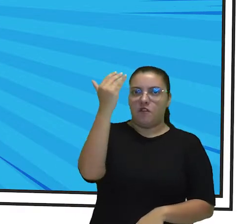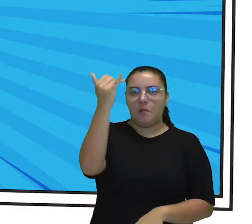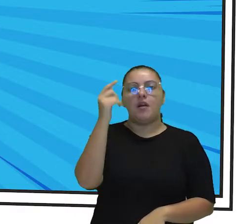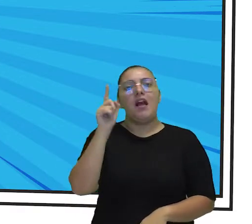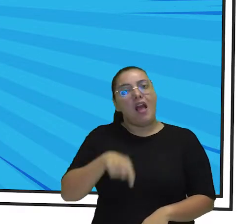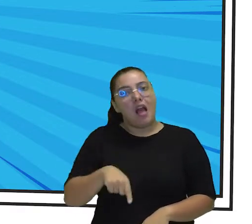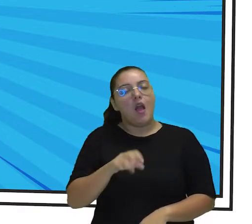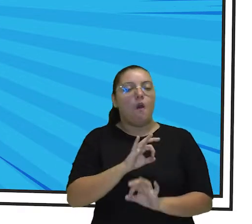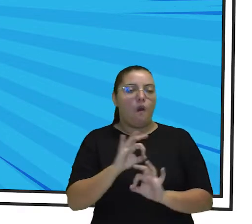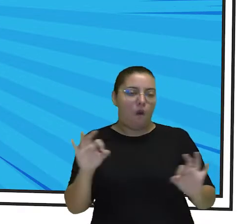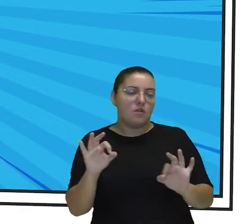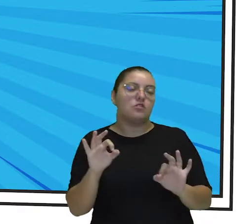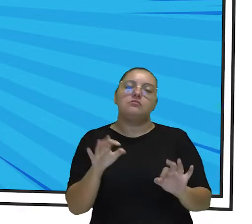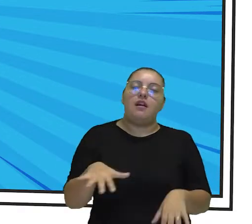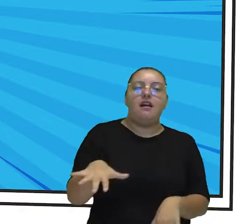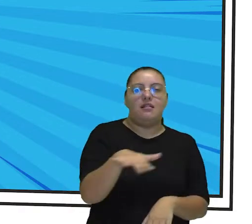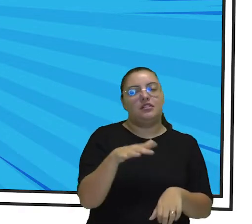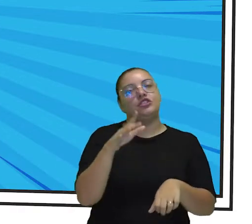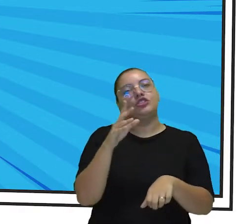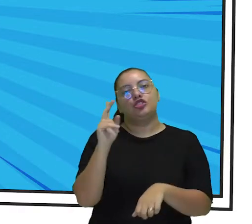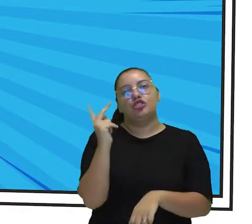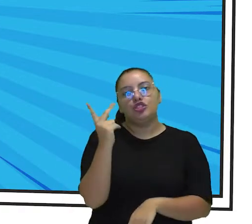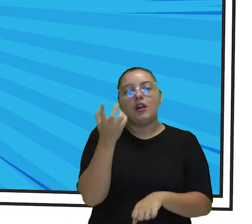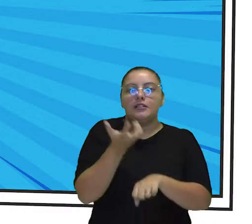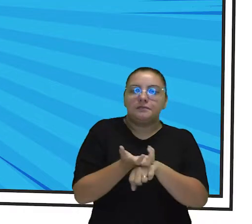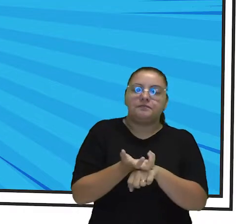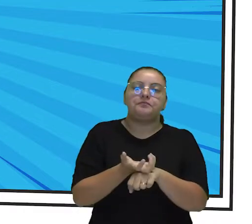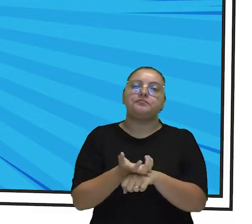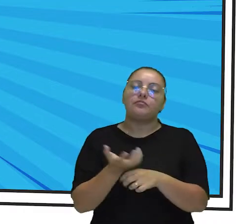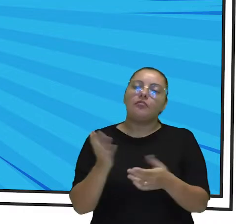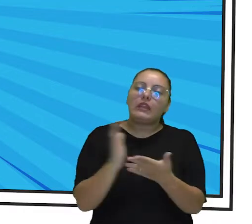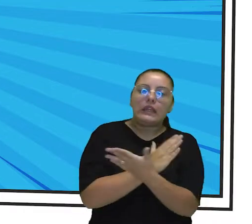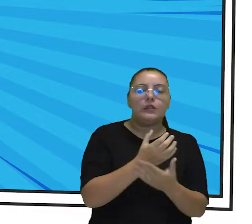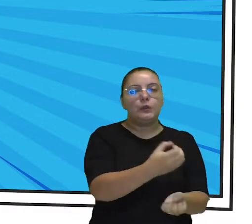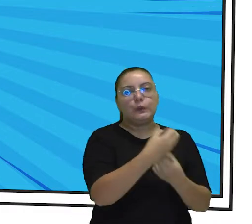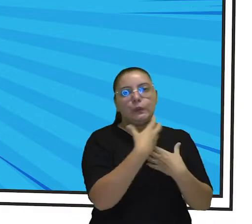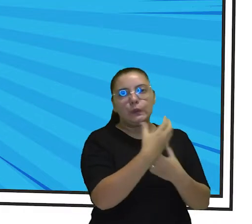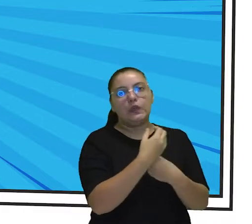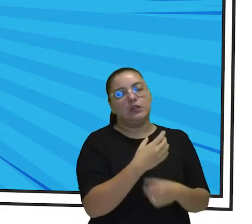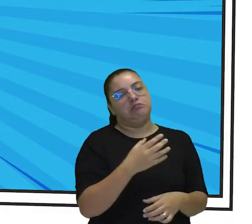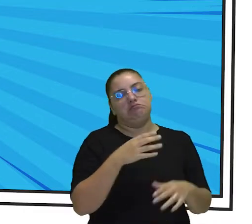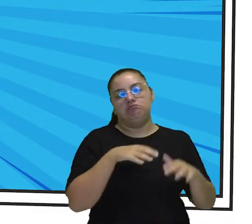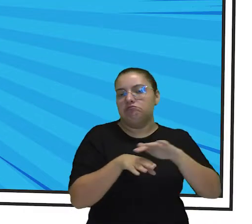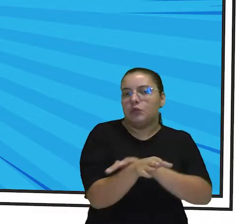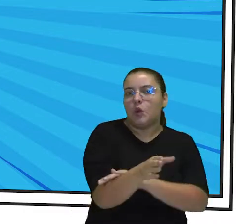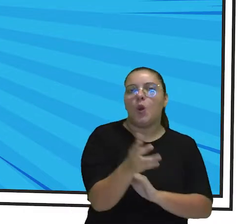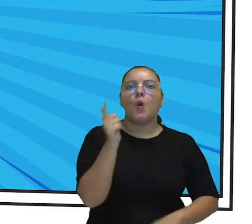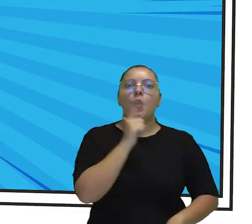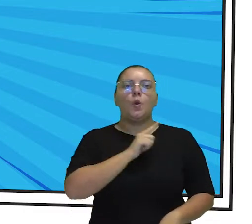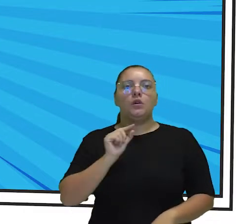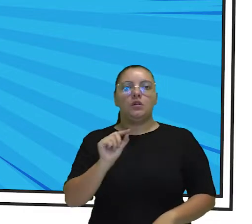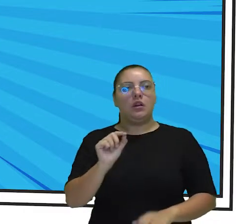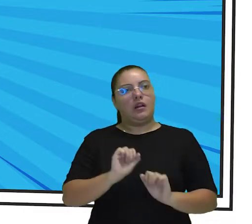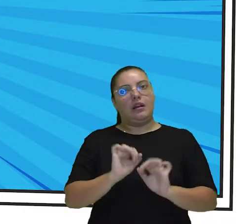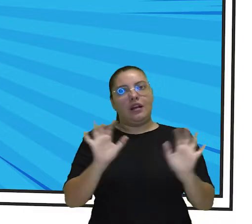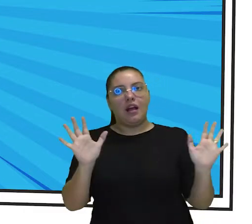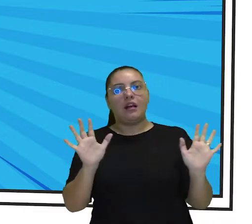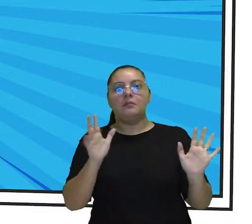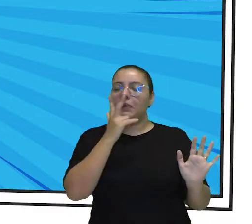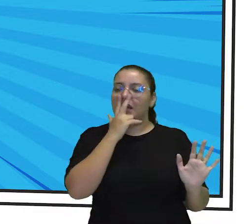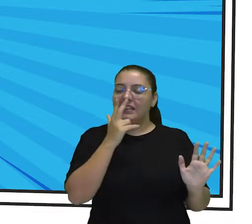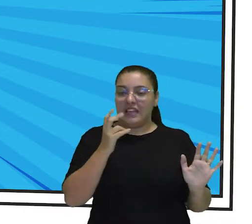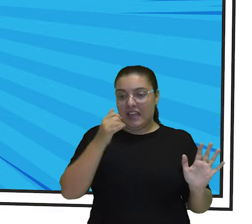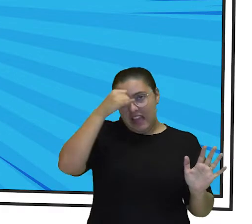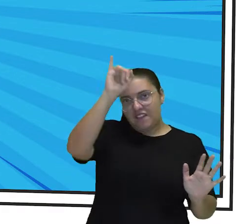prática ótima para a história. Você tem alguns ensinamentos regulares, você vai conseguir, é claro, não se atrapalhar